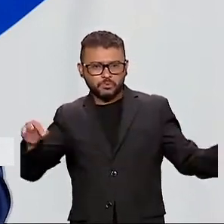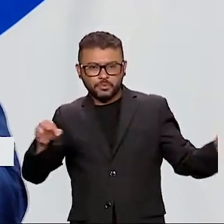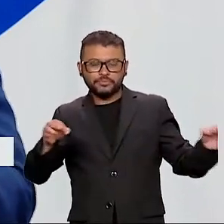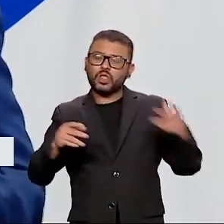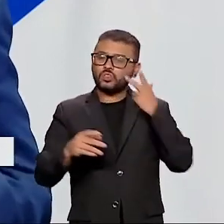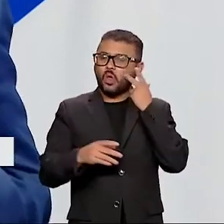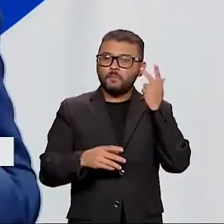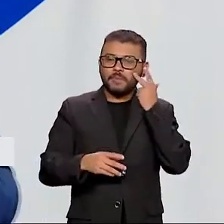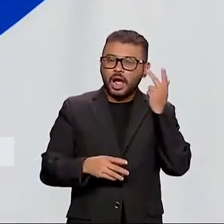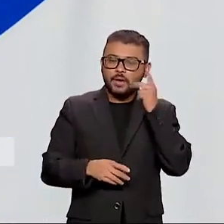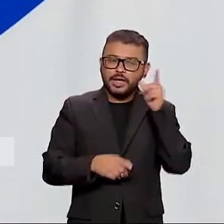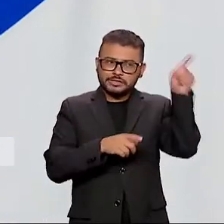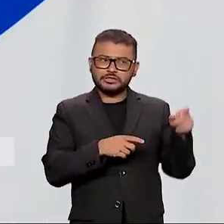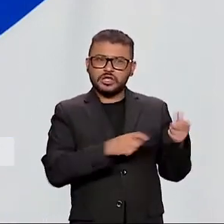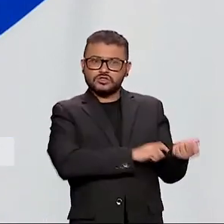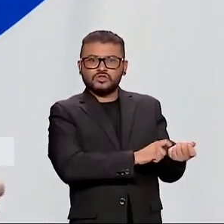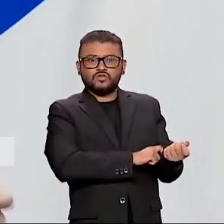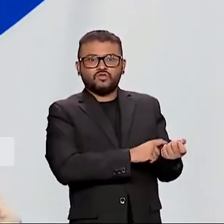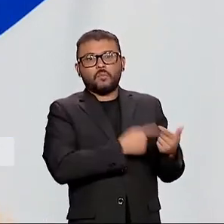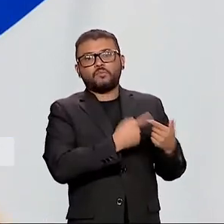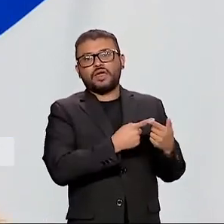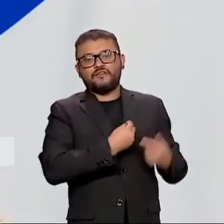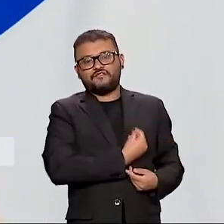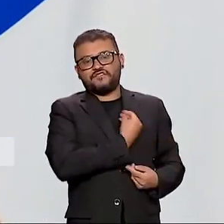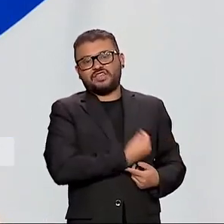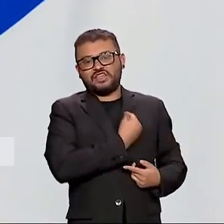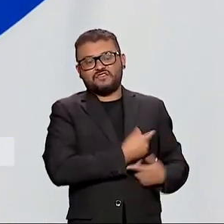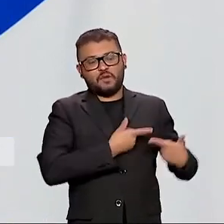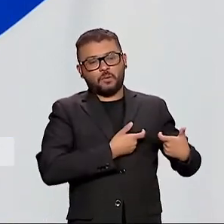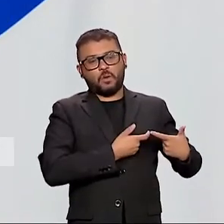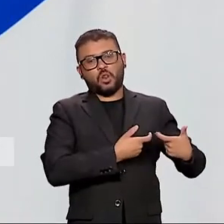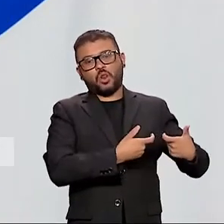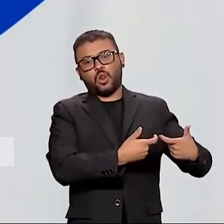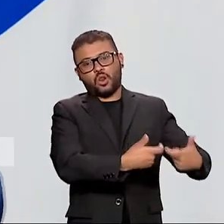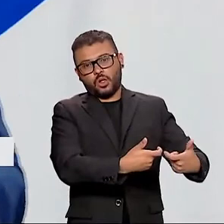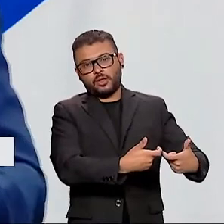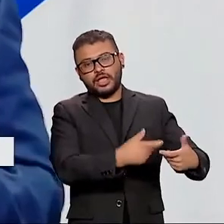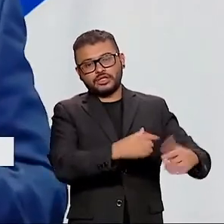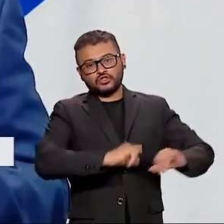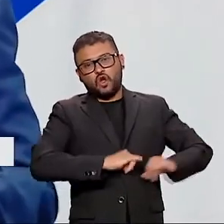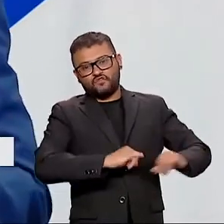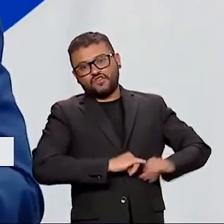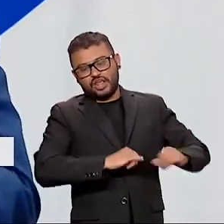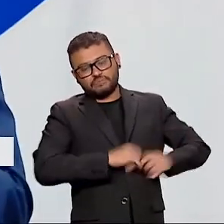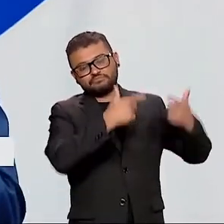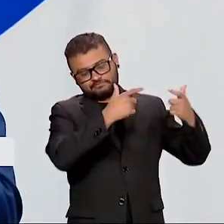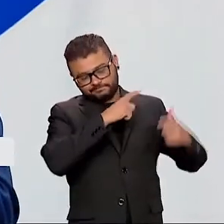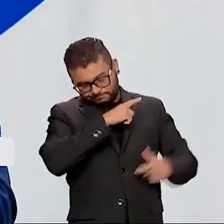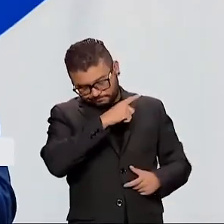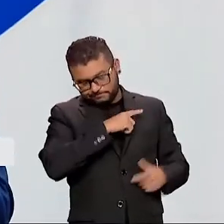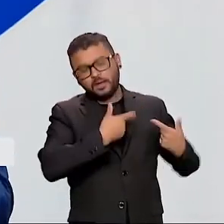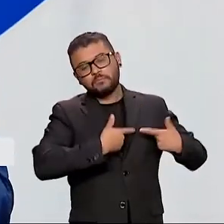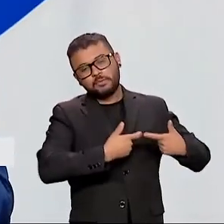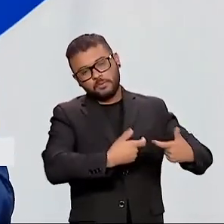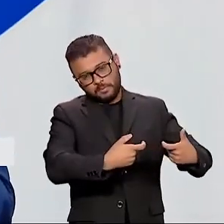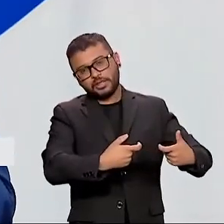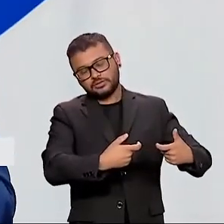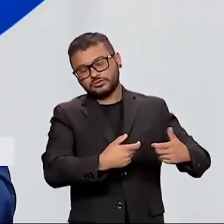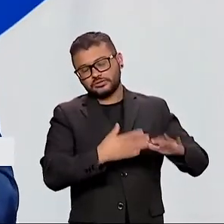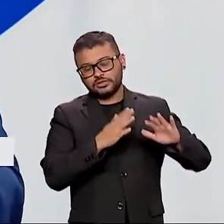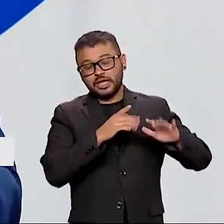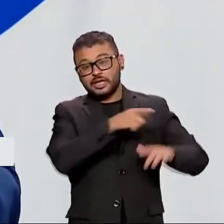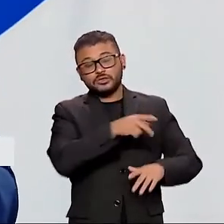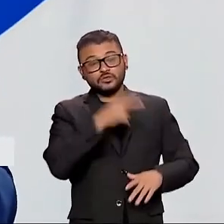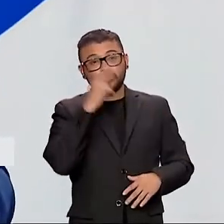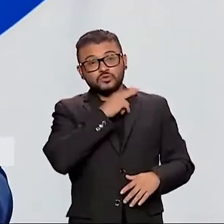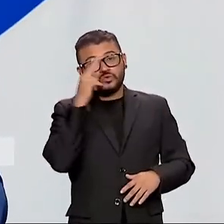estejam muito mais nervosos, porque eles estão vivenciando a guerra e sofrendo as consequências da guerra mais imediata